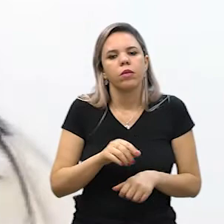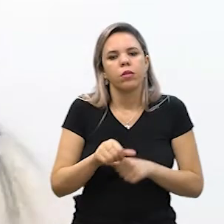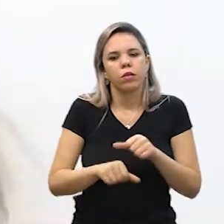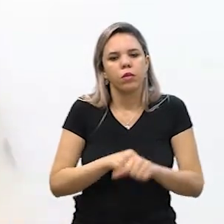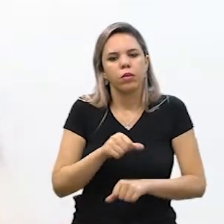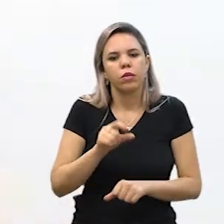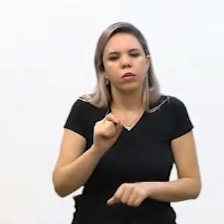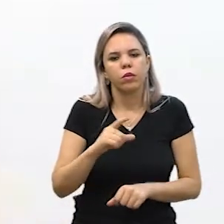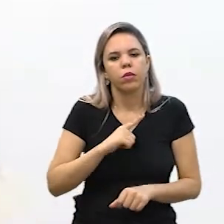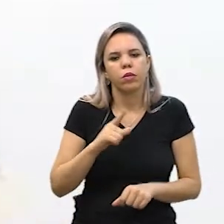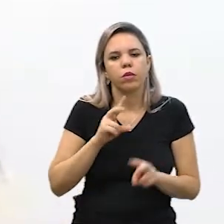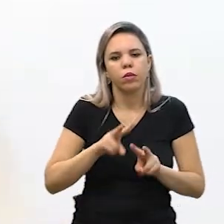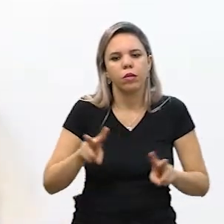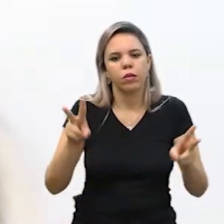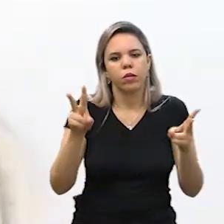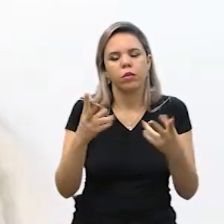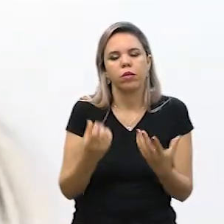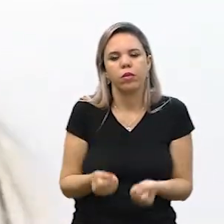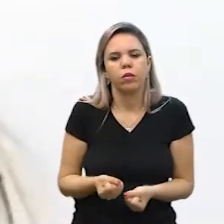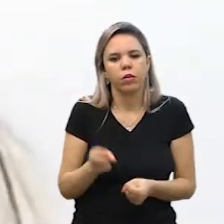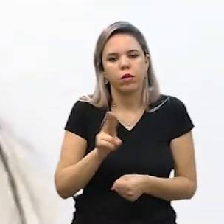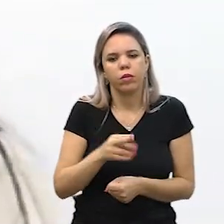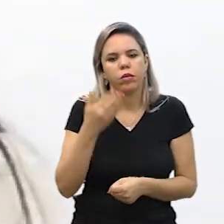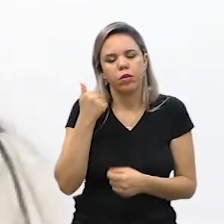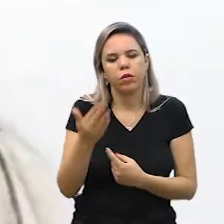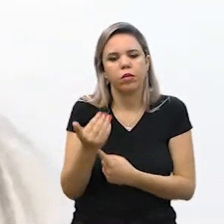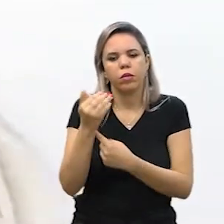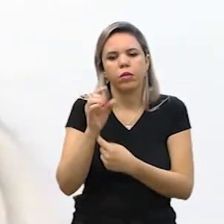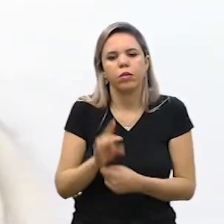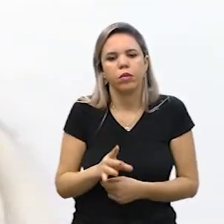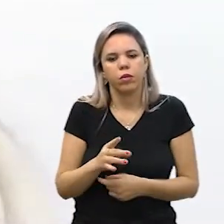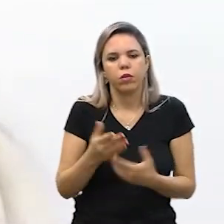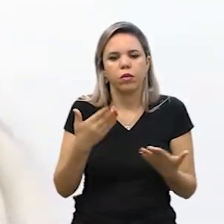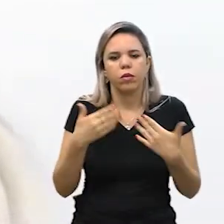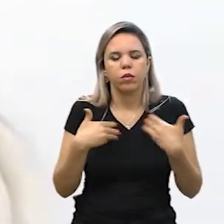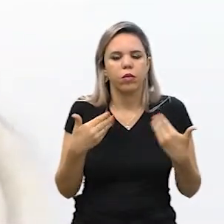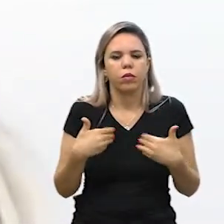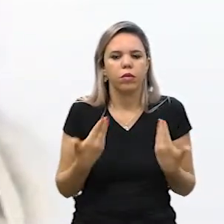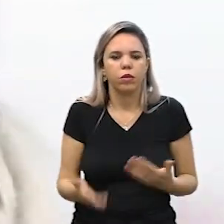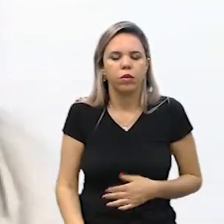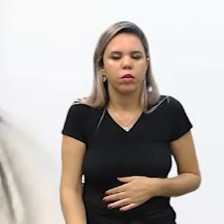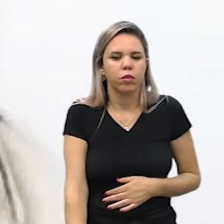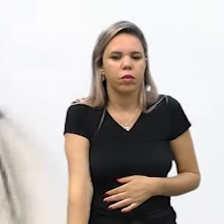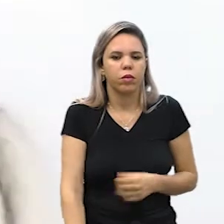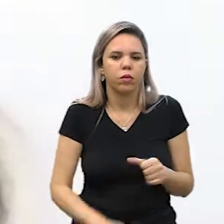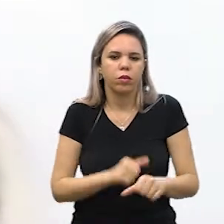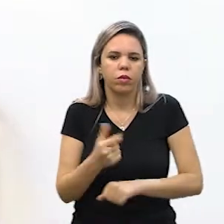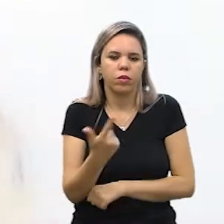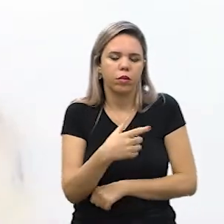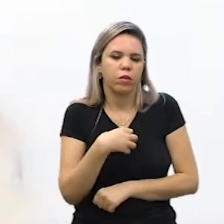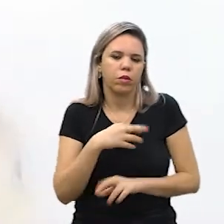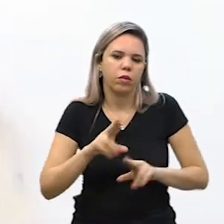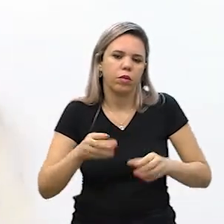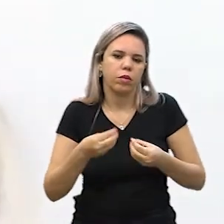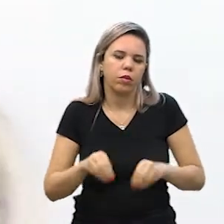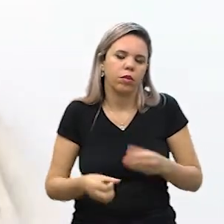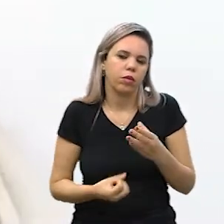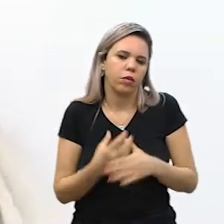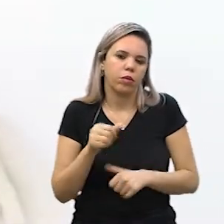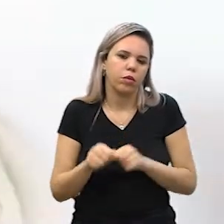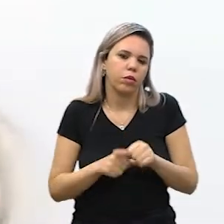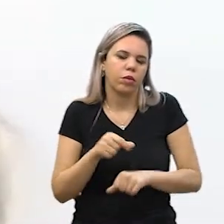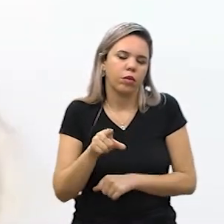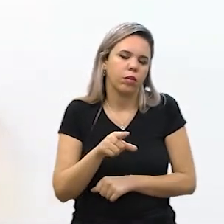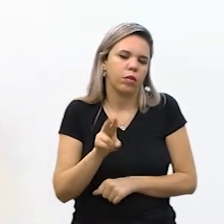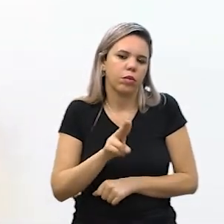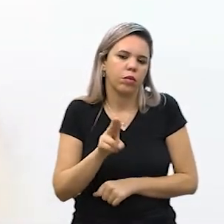impactos para quem tem a viabilidade, mas utilizava a tecnologia só como entretenimento, que foi um outro impacto que aconteceu, né? Quando